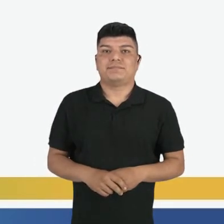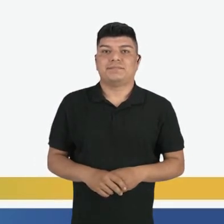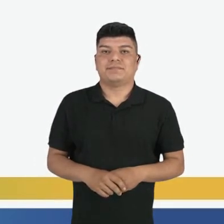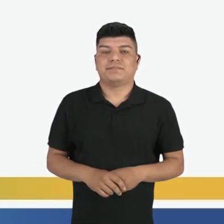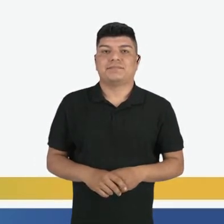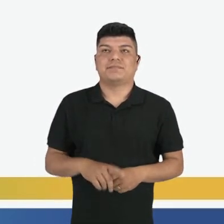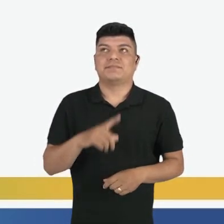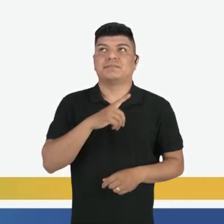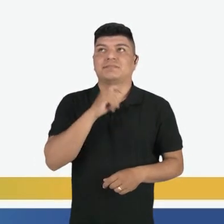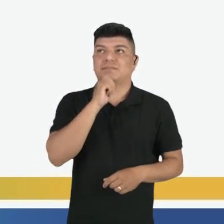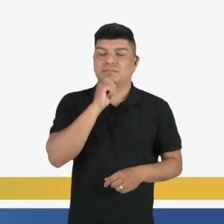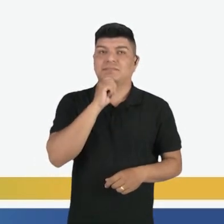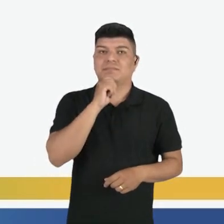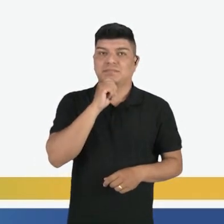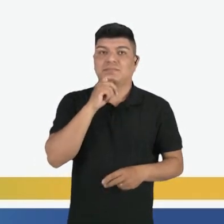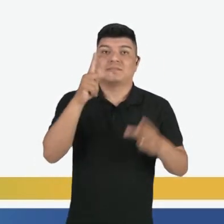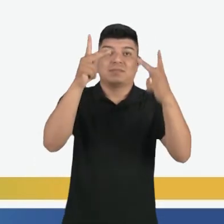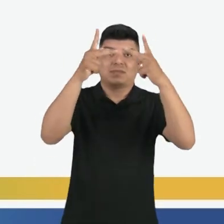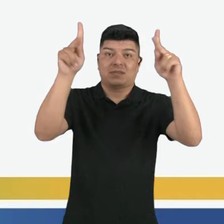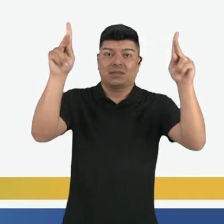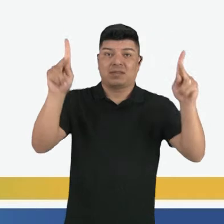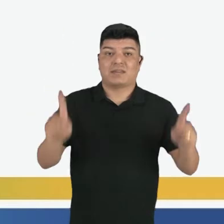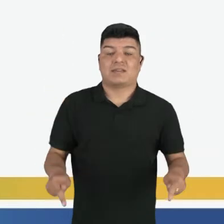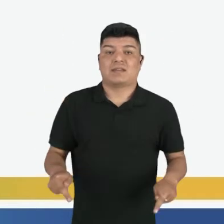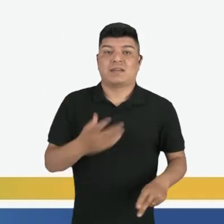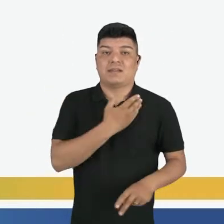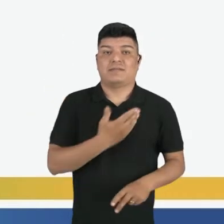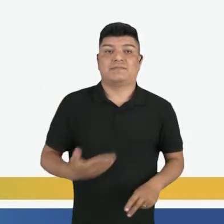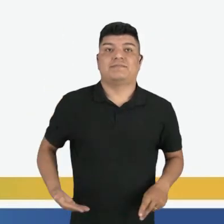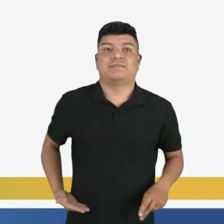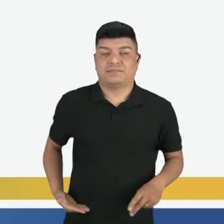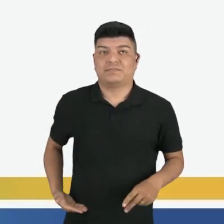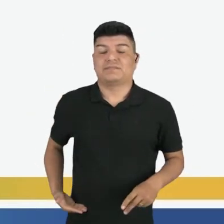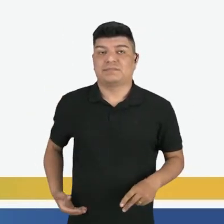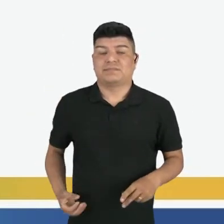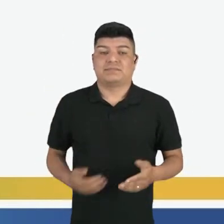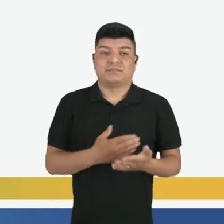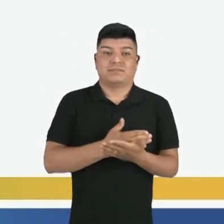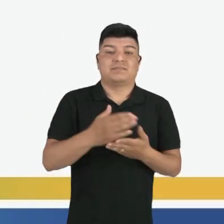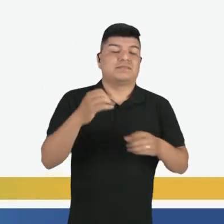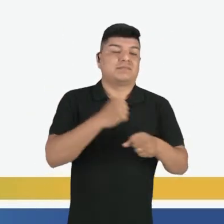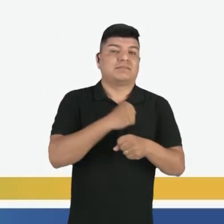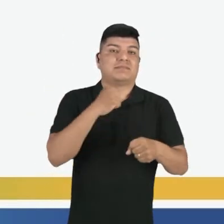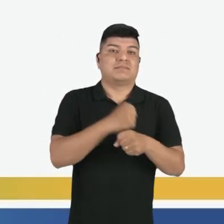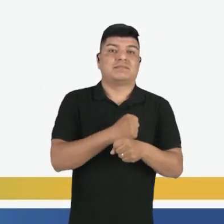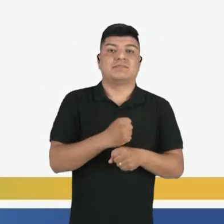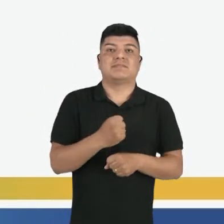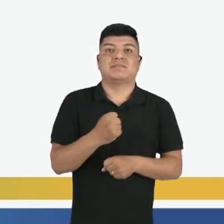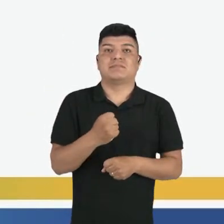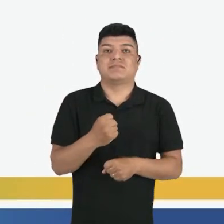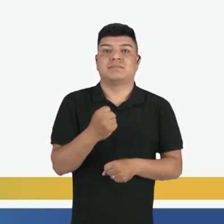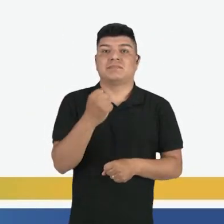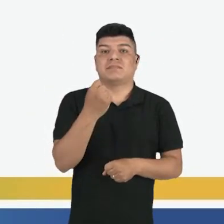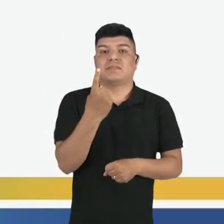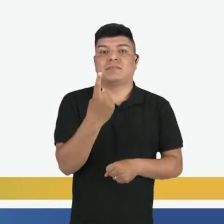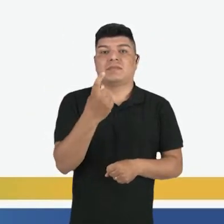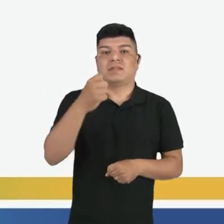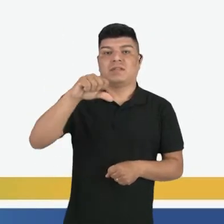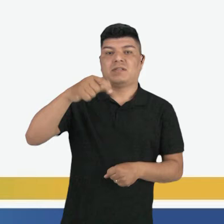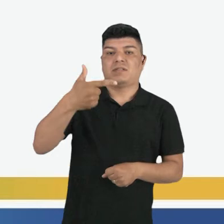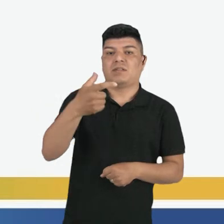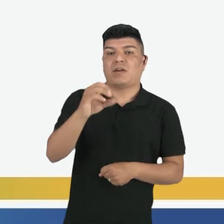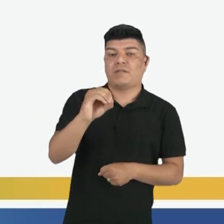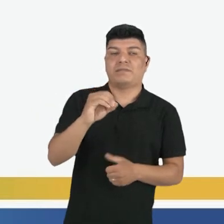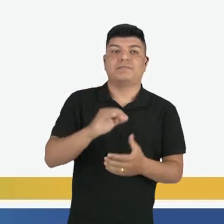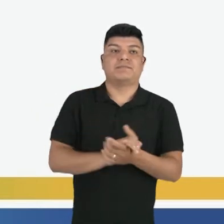nós temos ainda o Palácio Rio Branco, sede do governo do Acre, iniciou sua construção na década de 20. Seu projeto